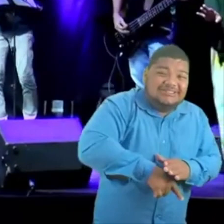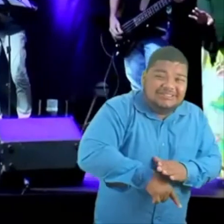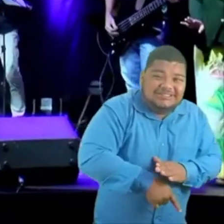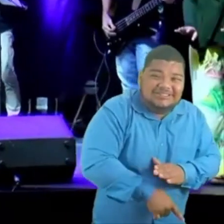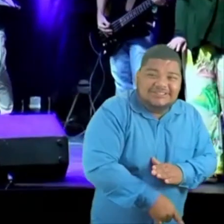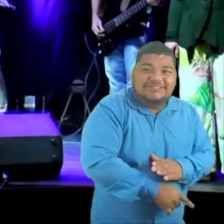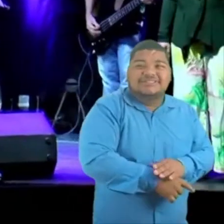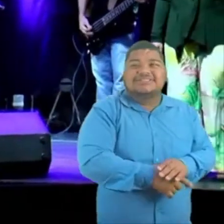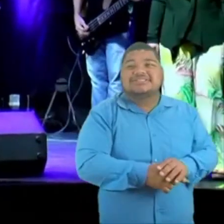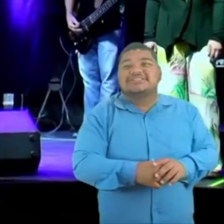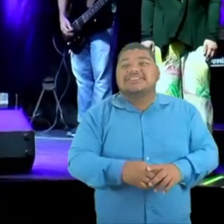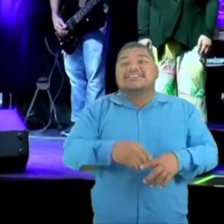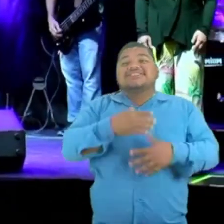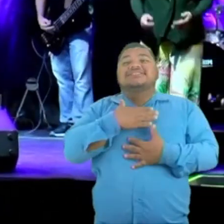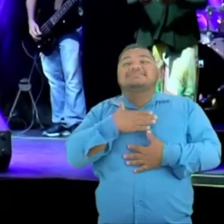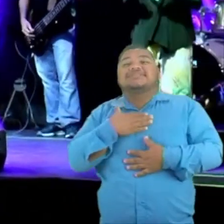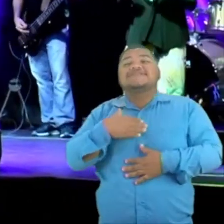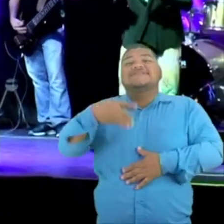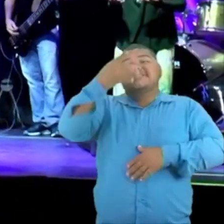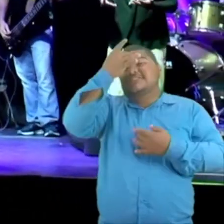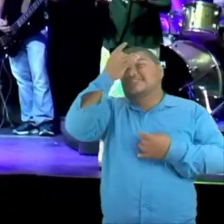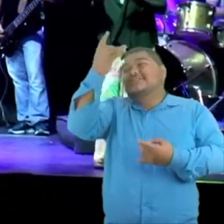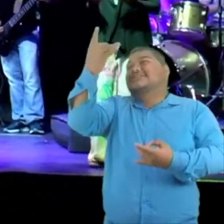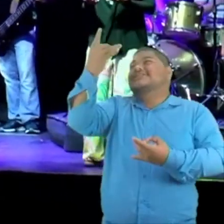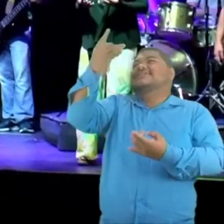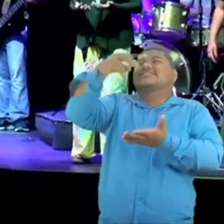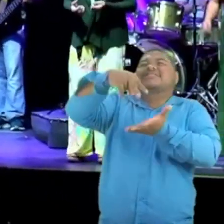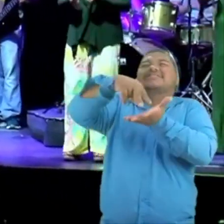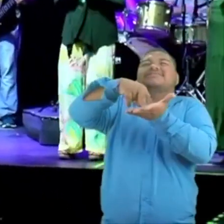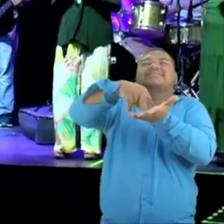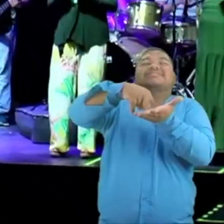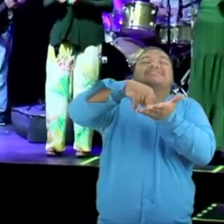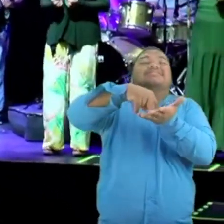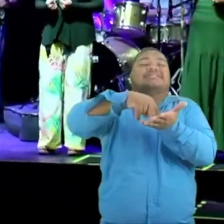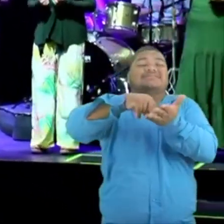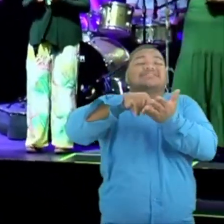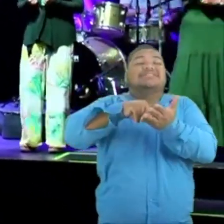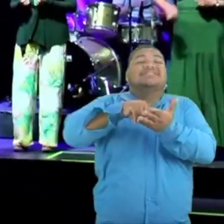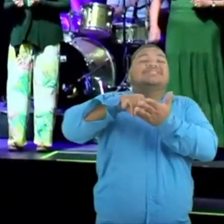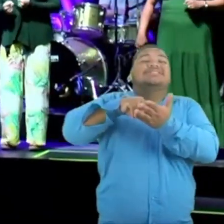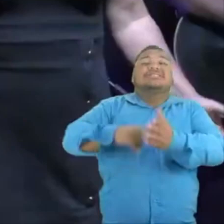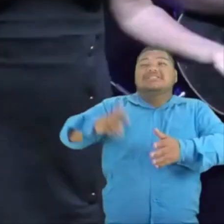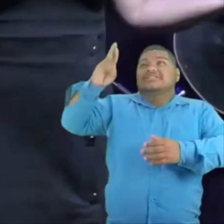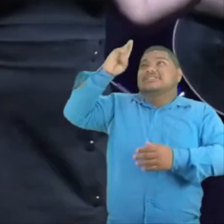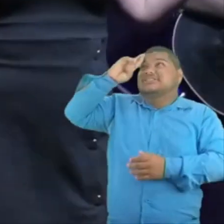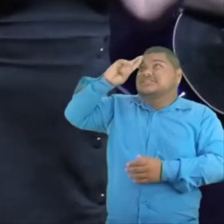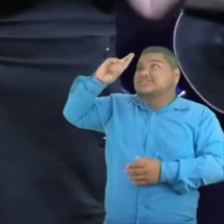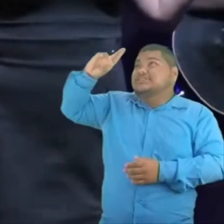já estive, minha fé será mais firme,